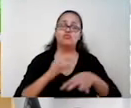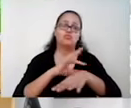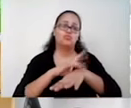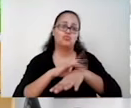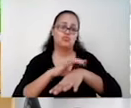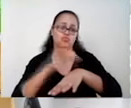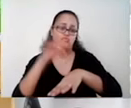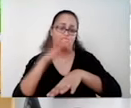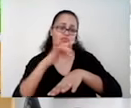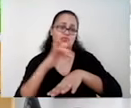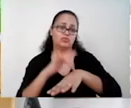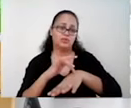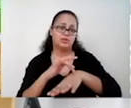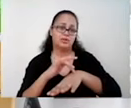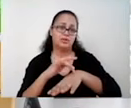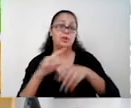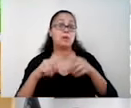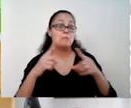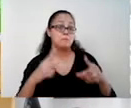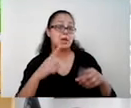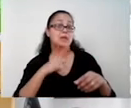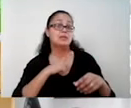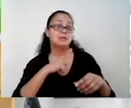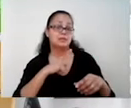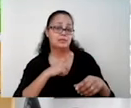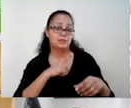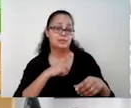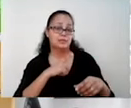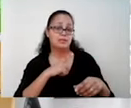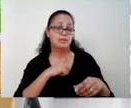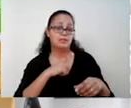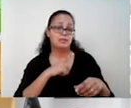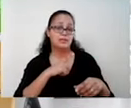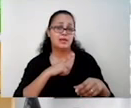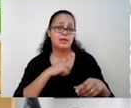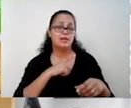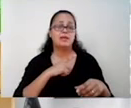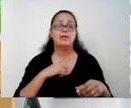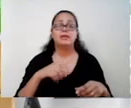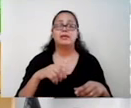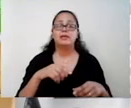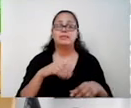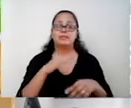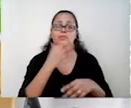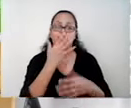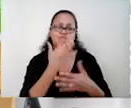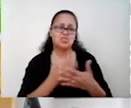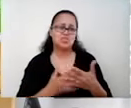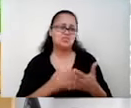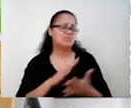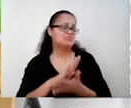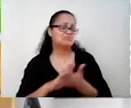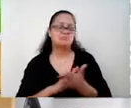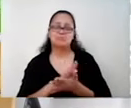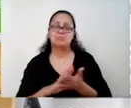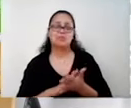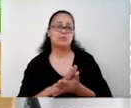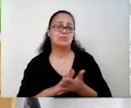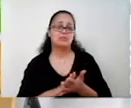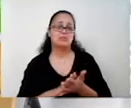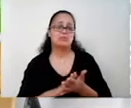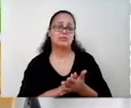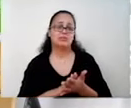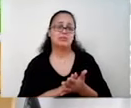que têm comportamento não hematófago, herbívoro, muitos sugam seivas produzidas a partir de plantas. Nós temos